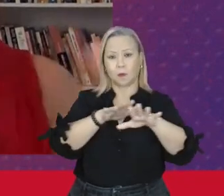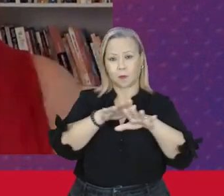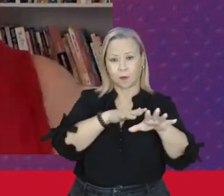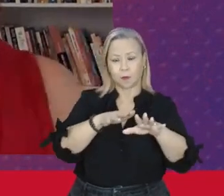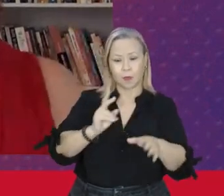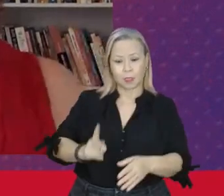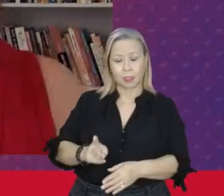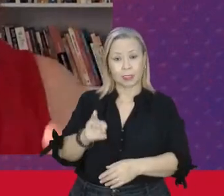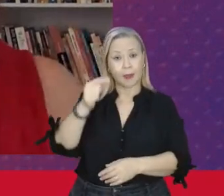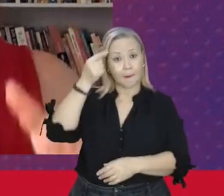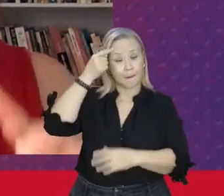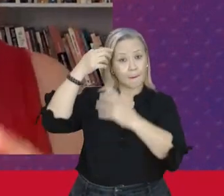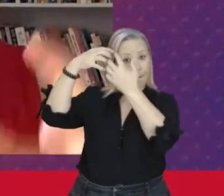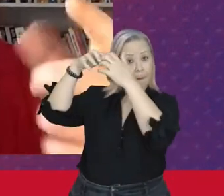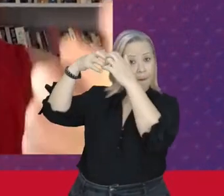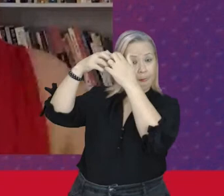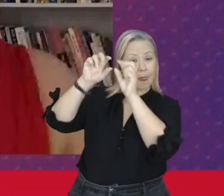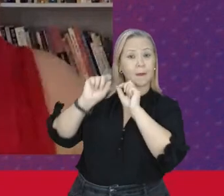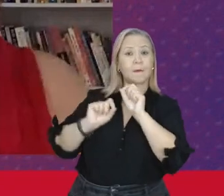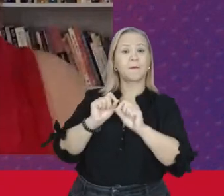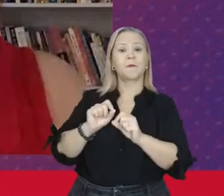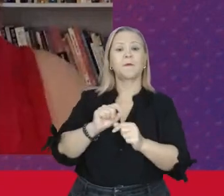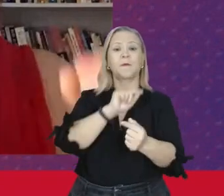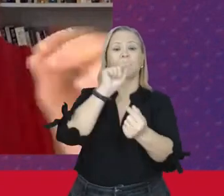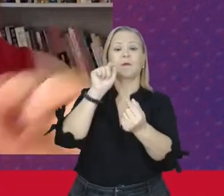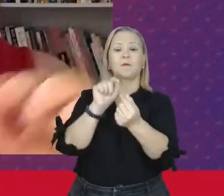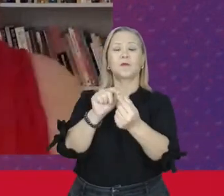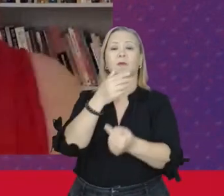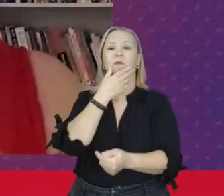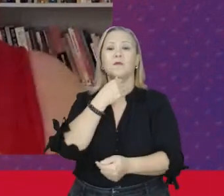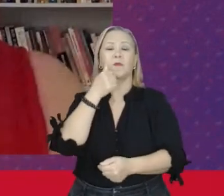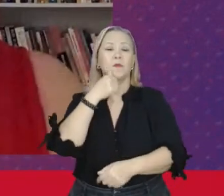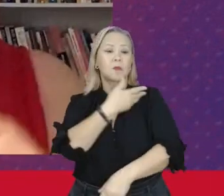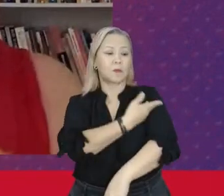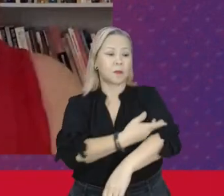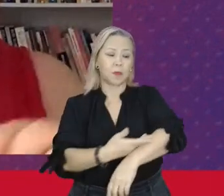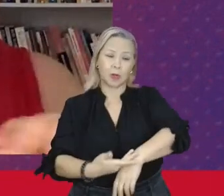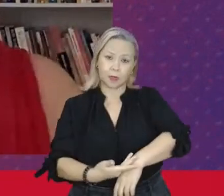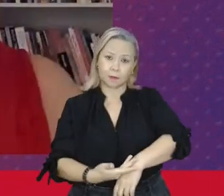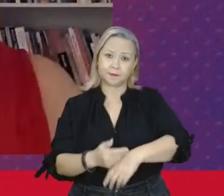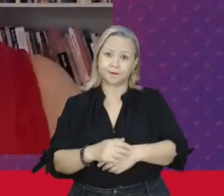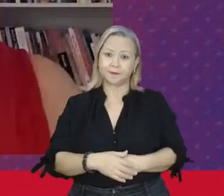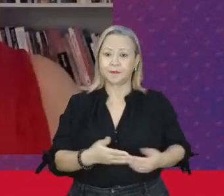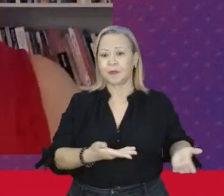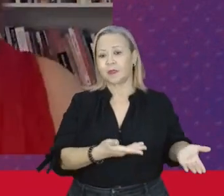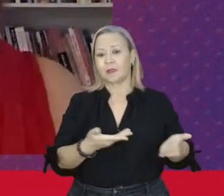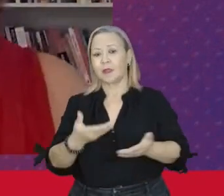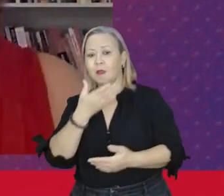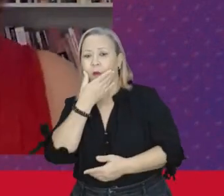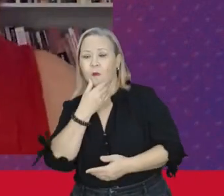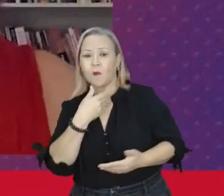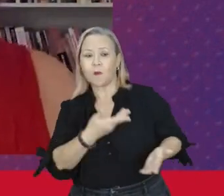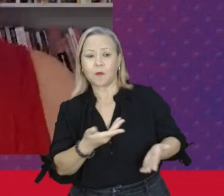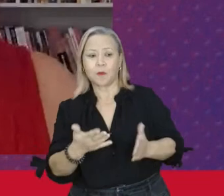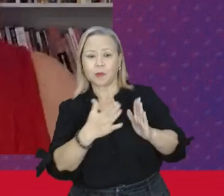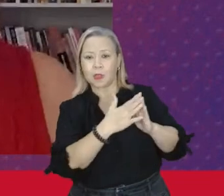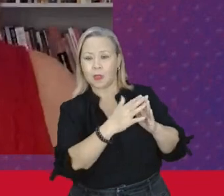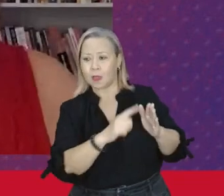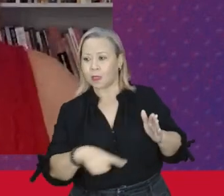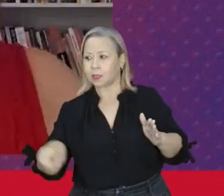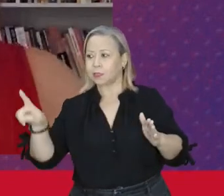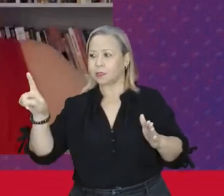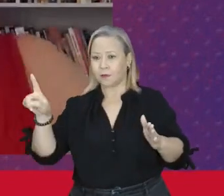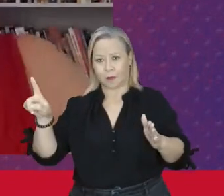sempre pensada para este homem, que leva o homem da casa para o trabalho. Né?